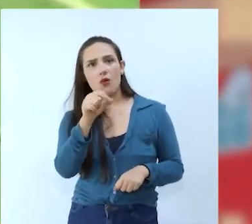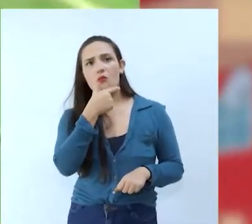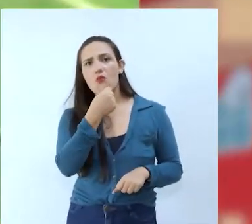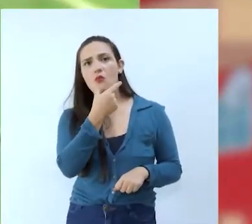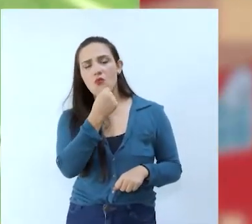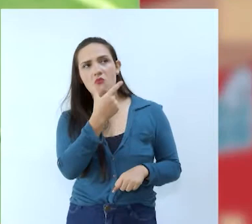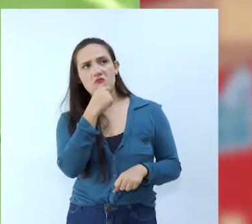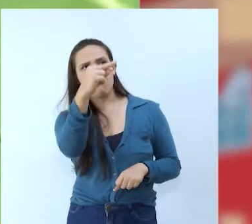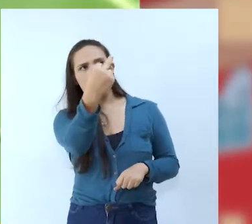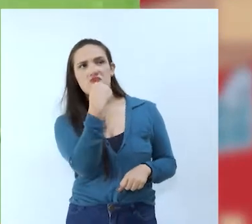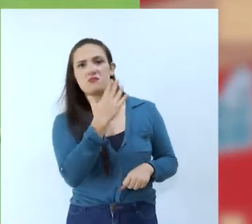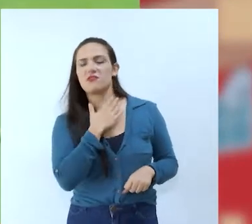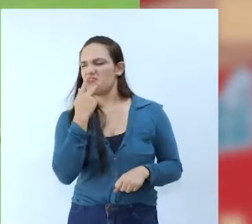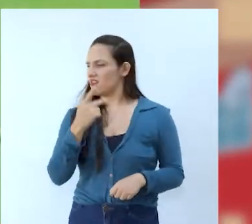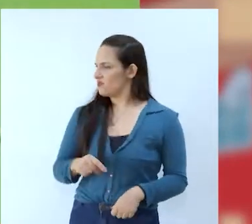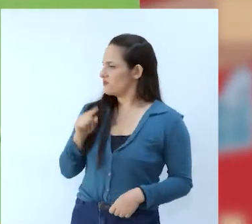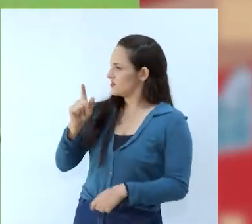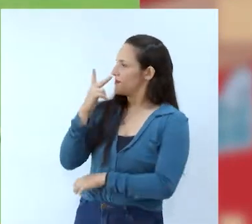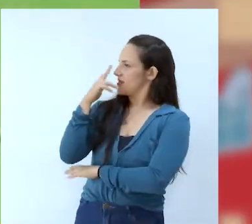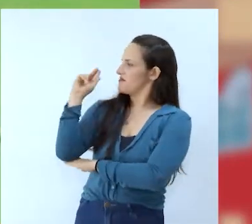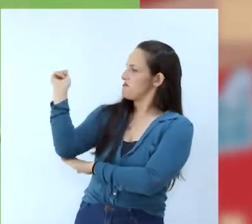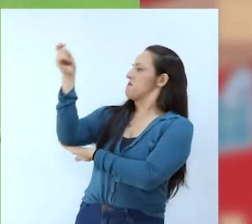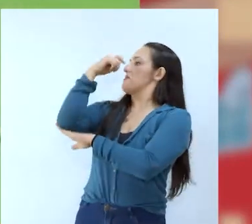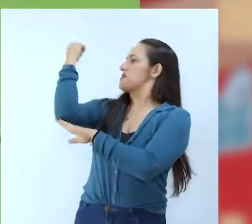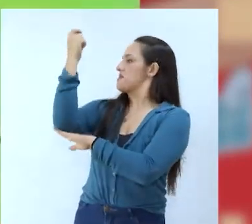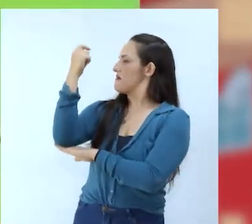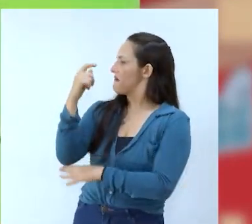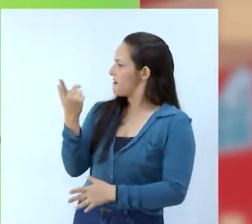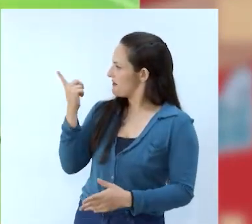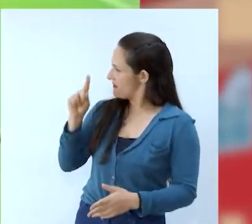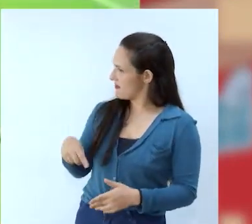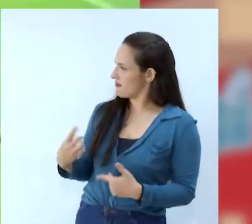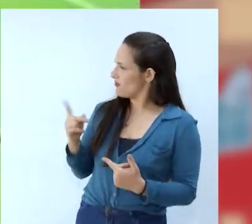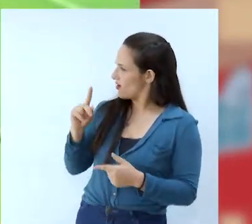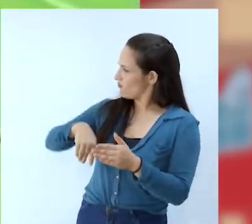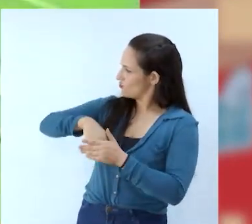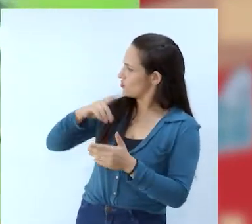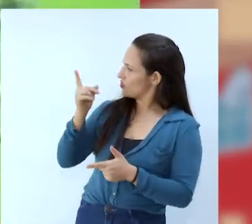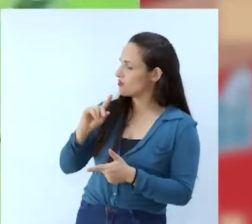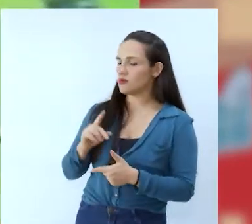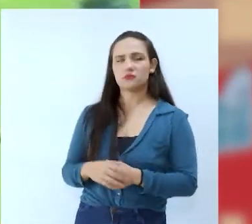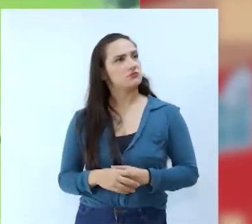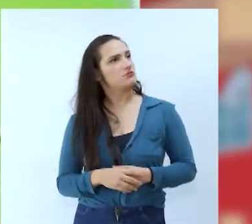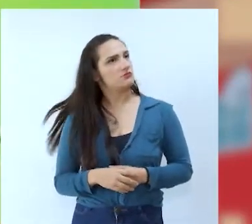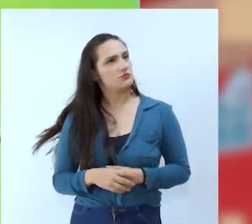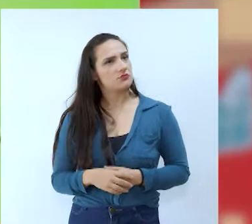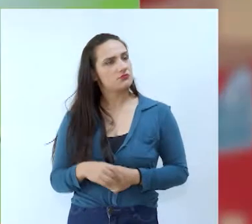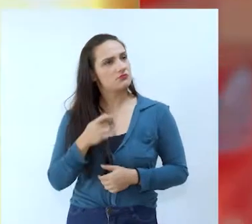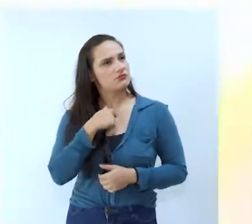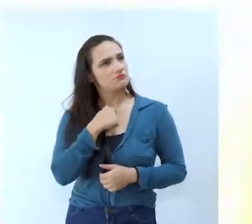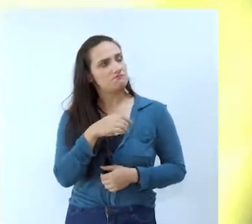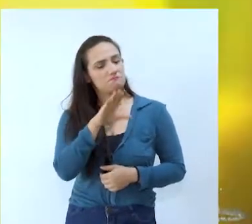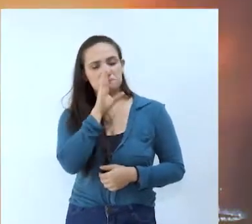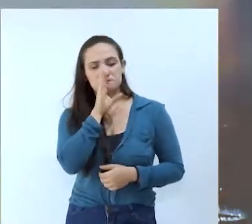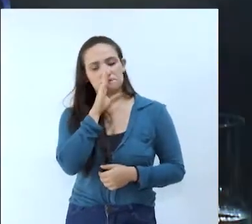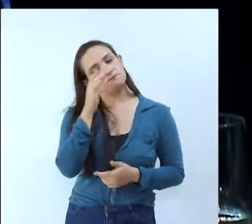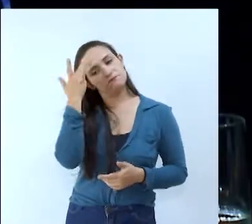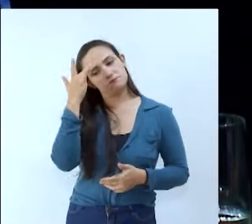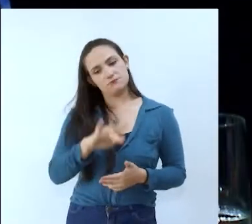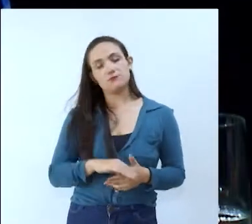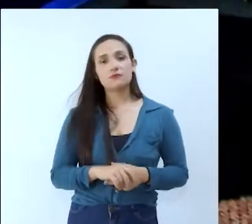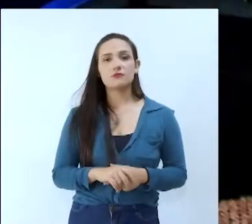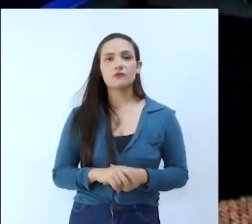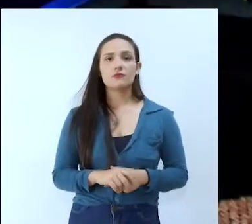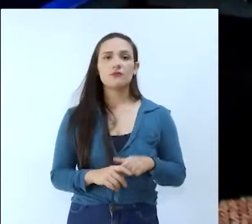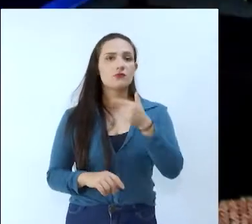goleiros, né? Jogou várias Copas do Mundo. Eu sou fã do Leão. Né? O Leão virou técnico, né, depois, né? Treinou muito